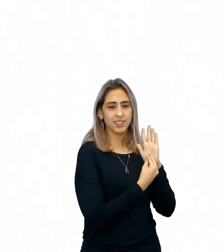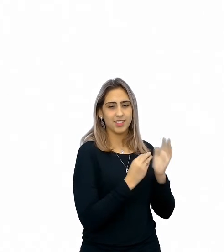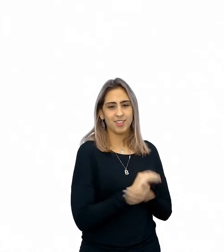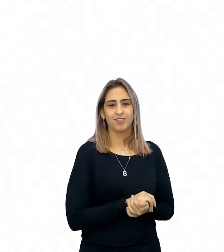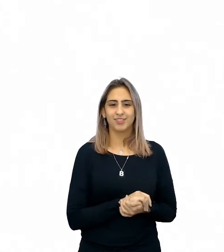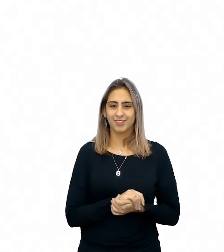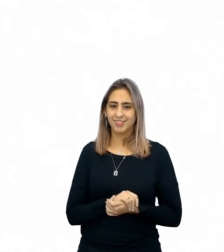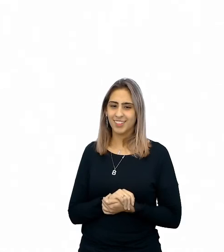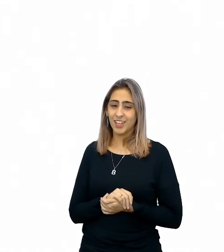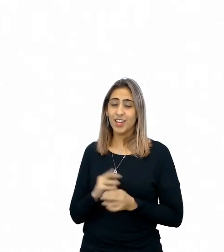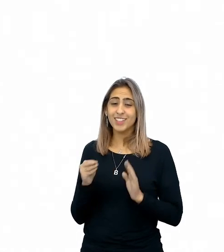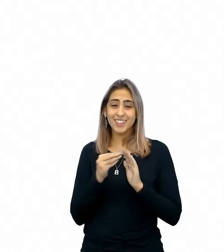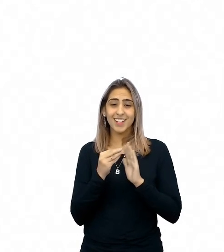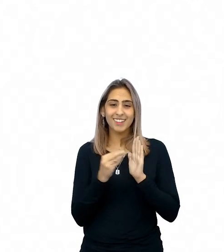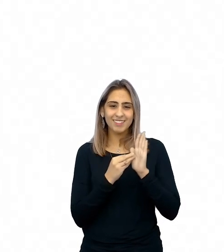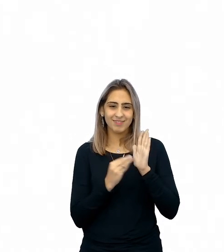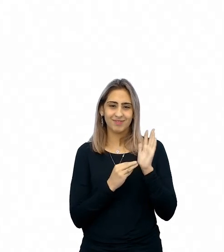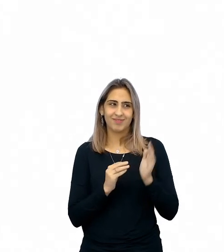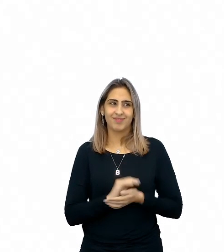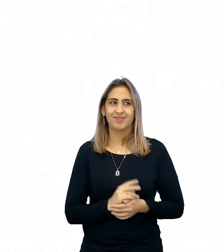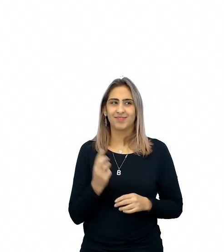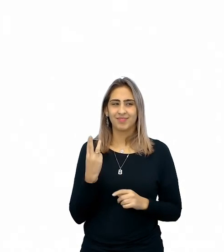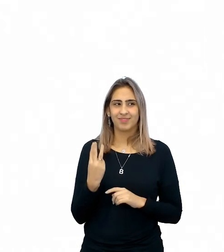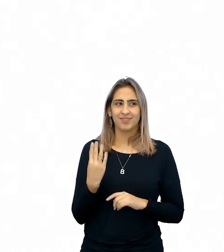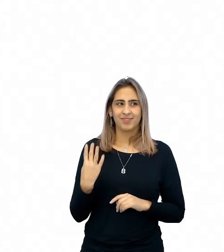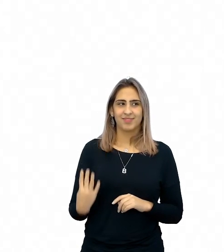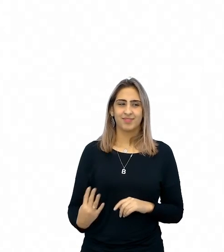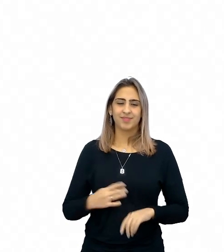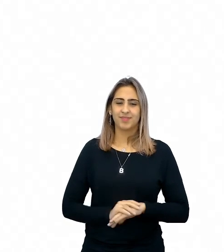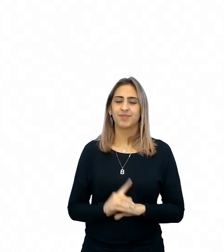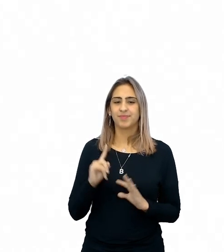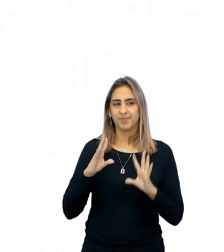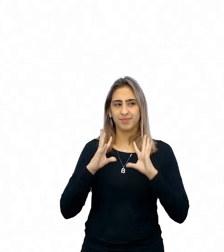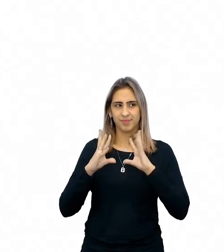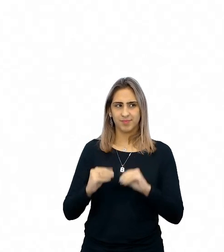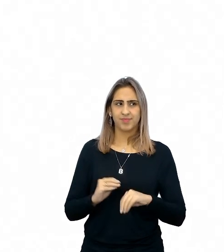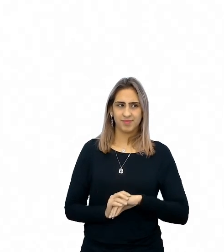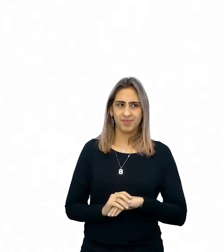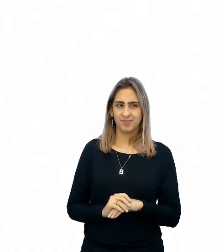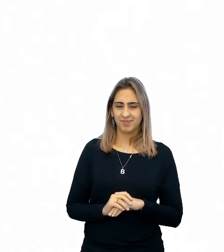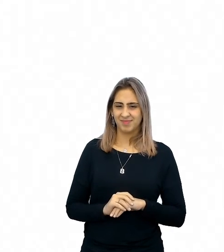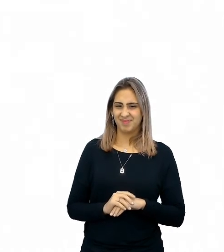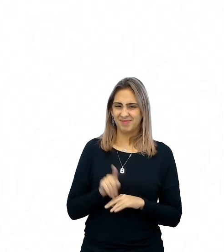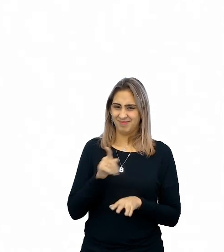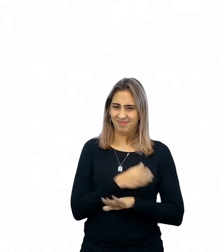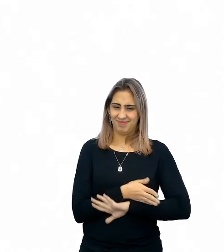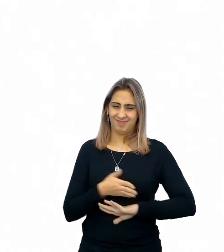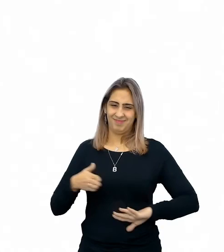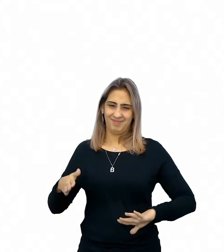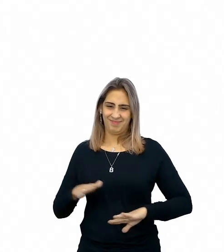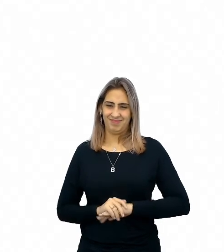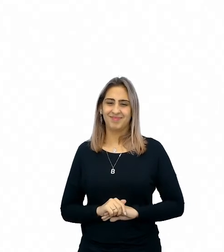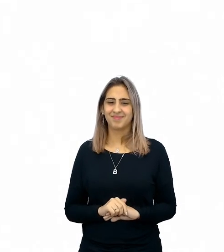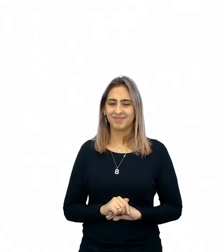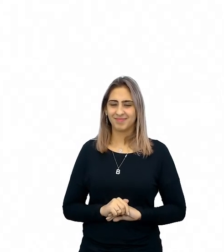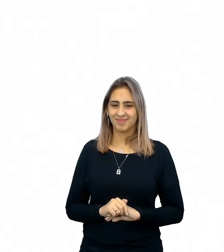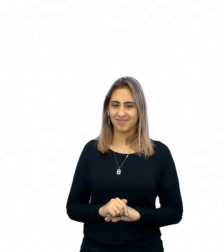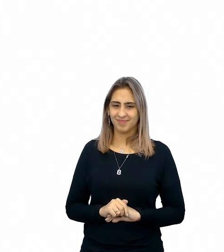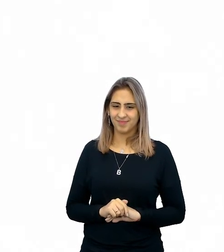quartos, aqui eu teria 3 quartos, né, 1 inteiro, e assim por diante, tá ok?